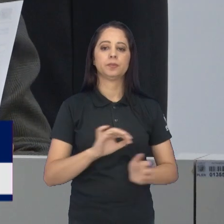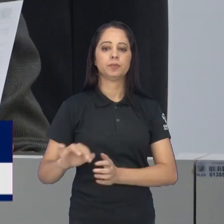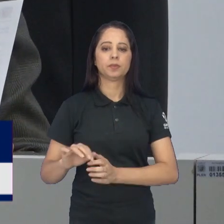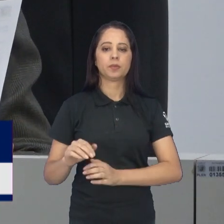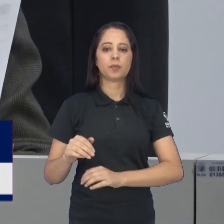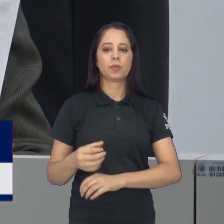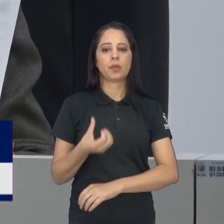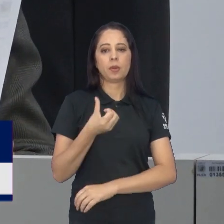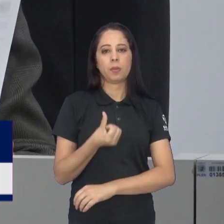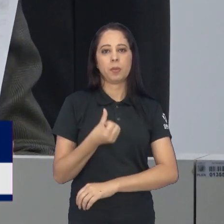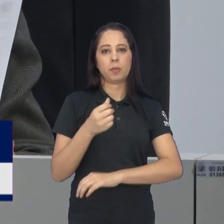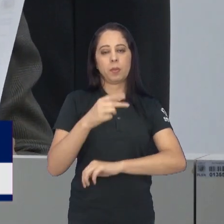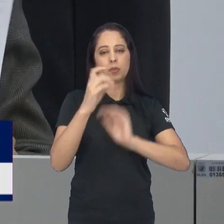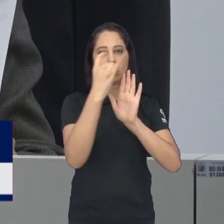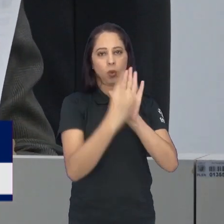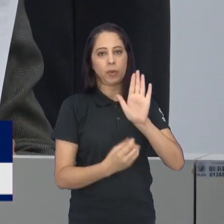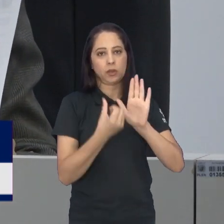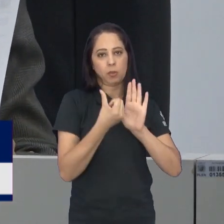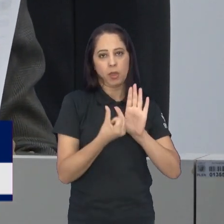número